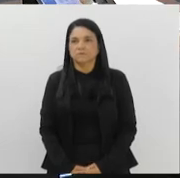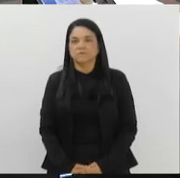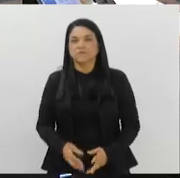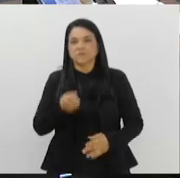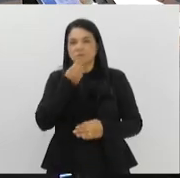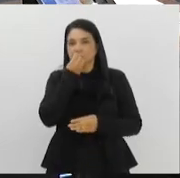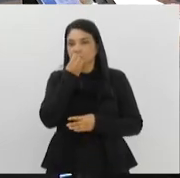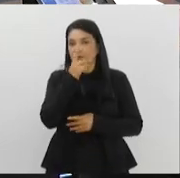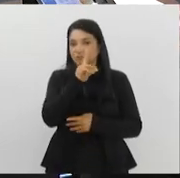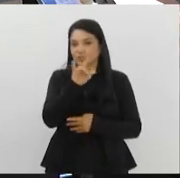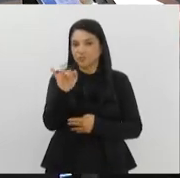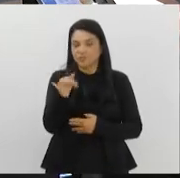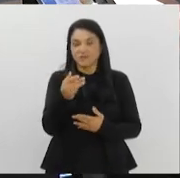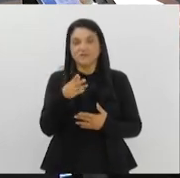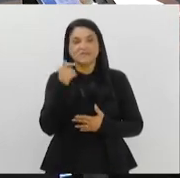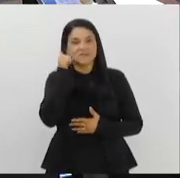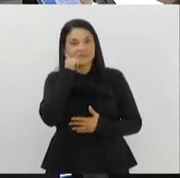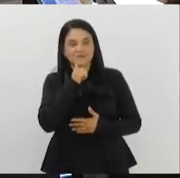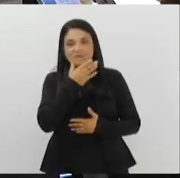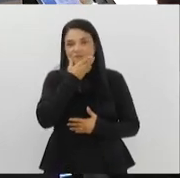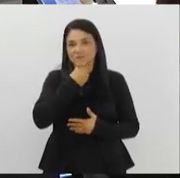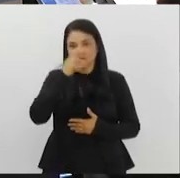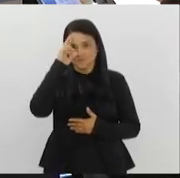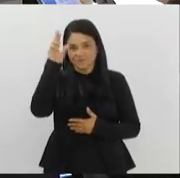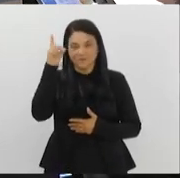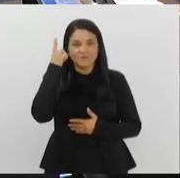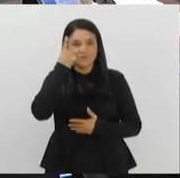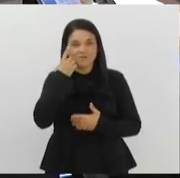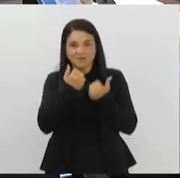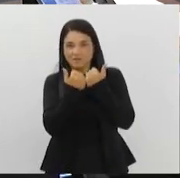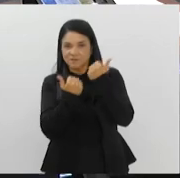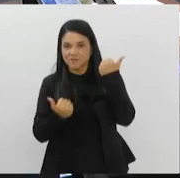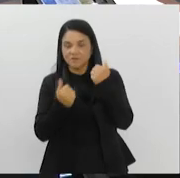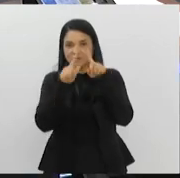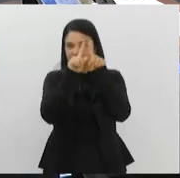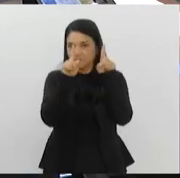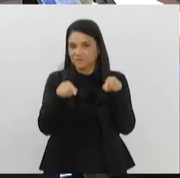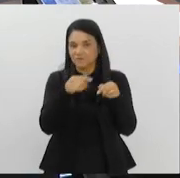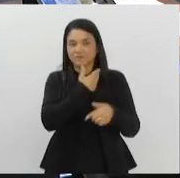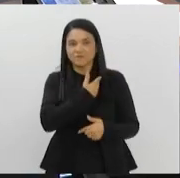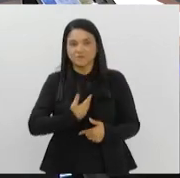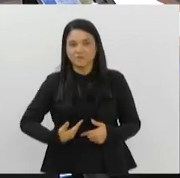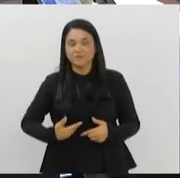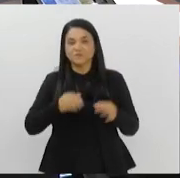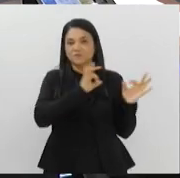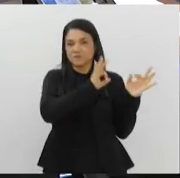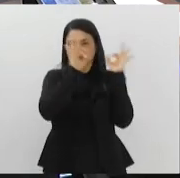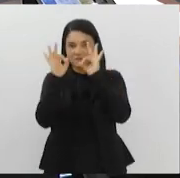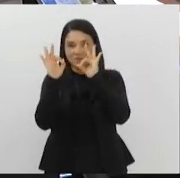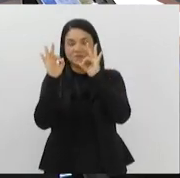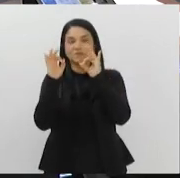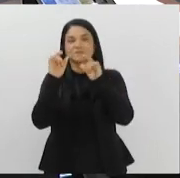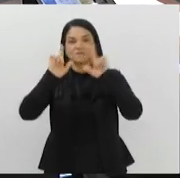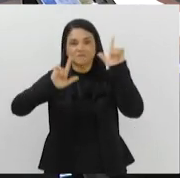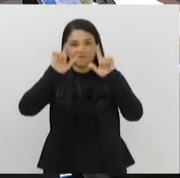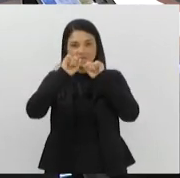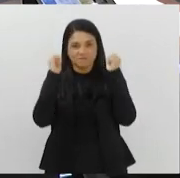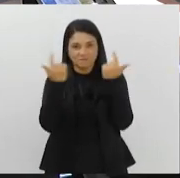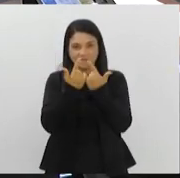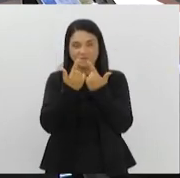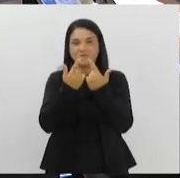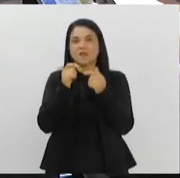Bom dia, senhoras e senhores deputados, assessores, servidores, público presente, imprensa. Sejam